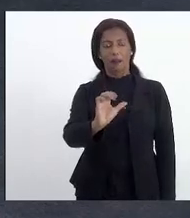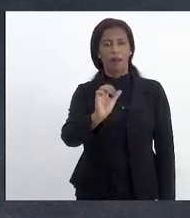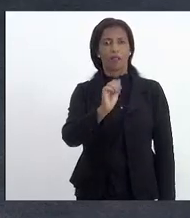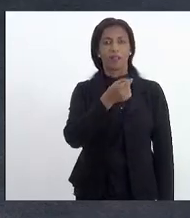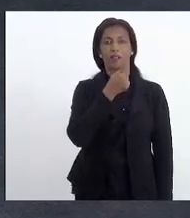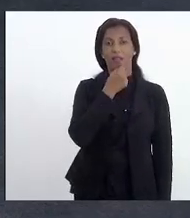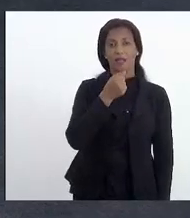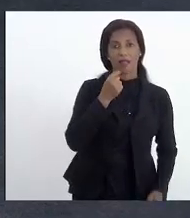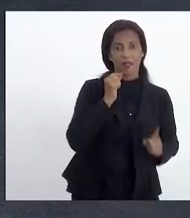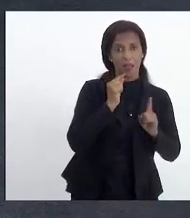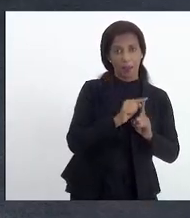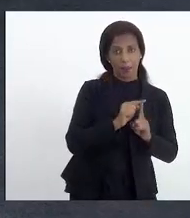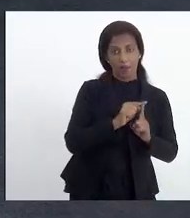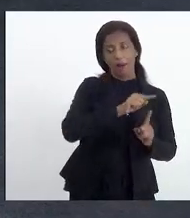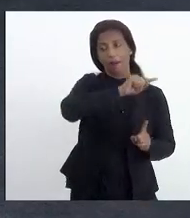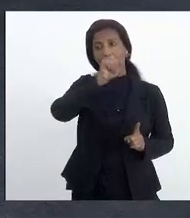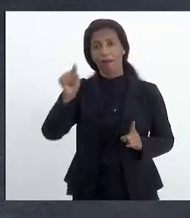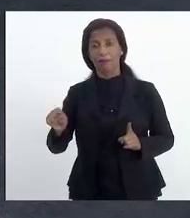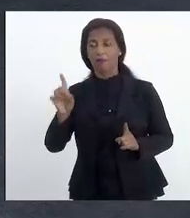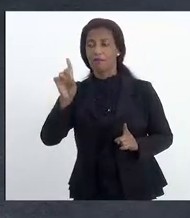a final de dezembro de 2021.